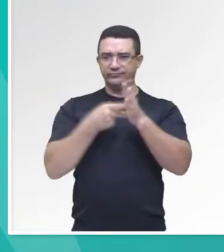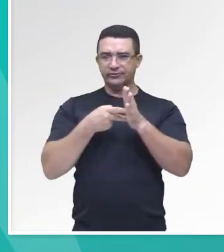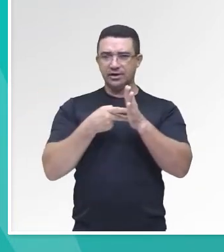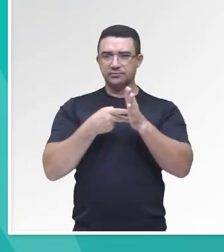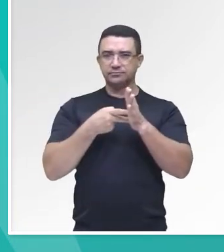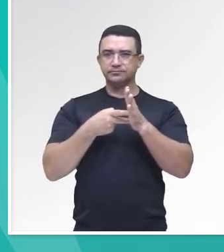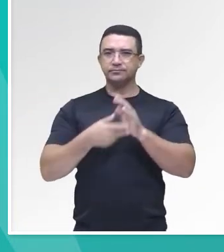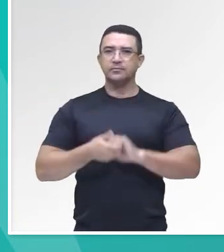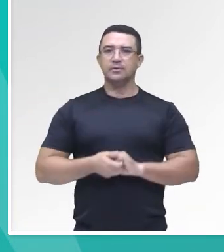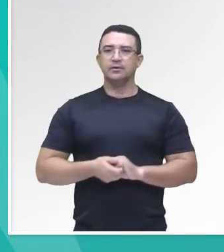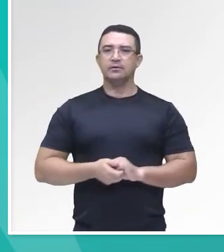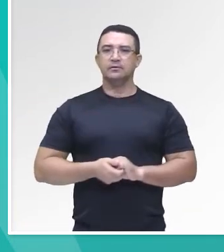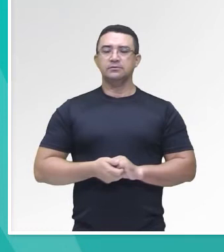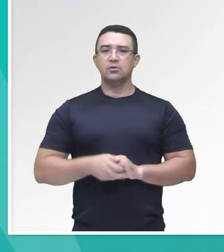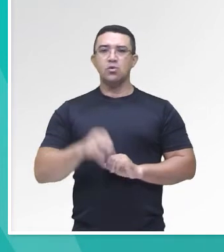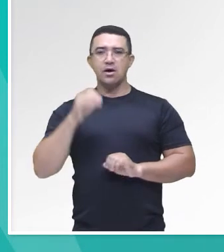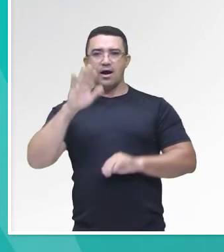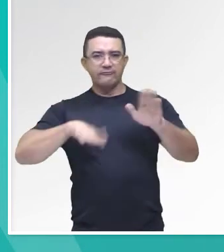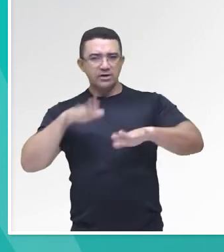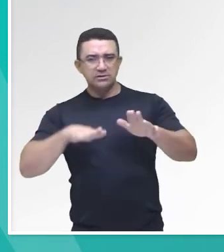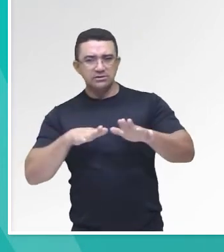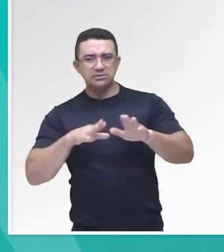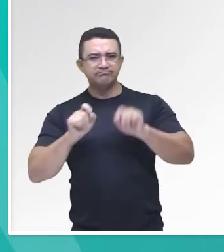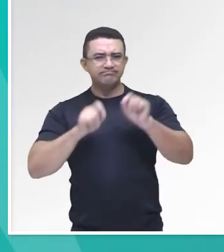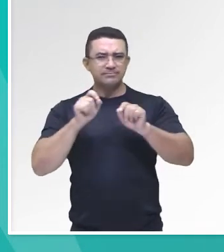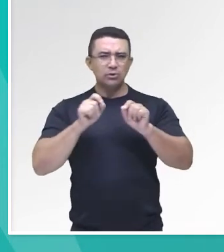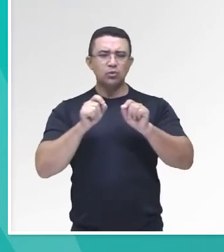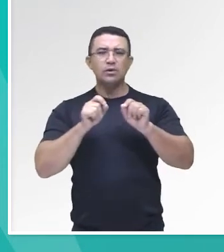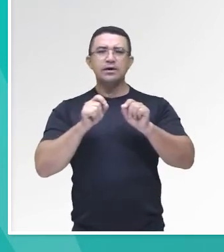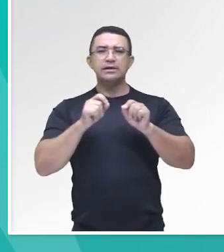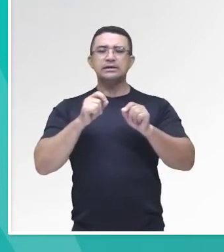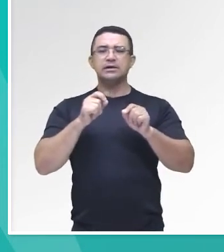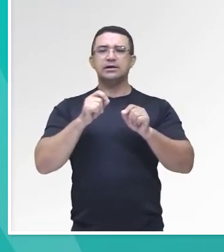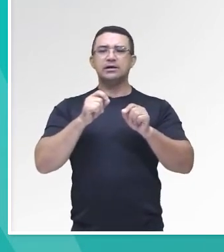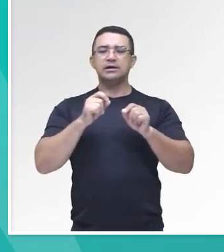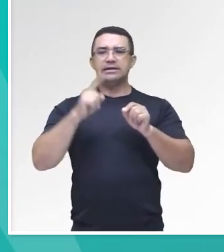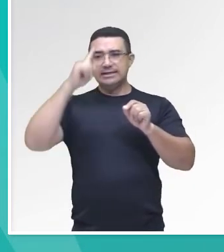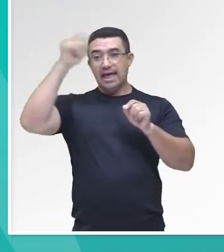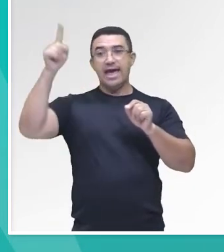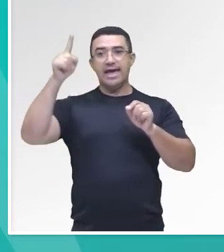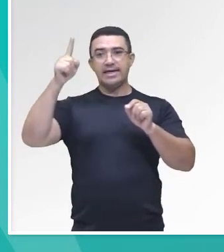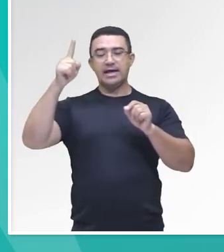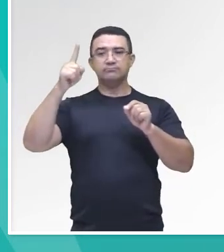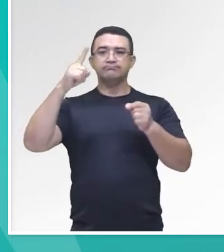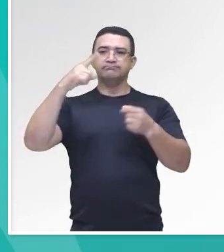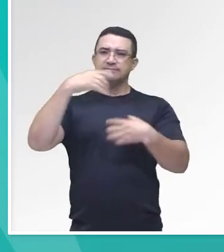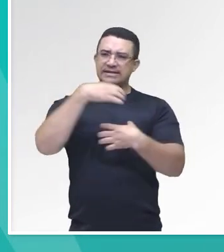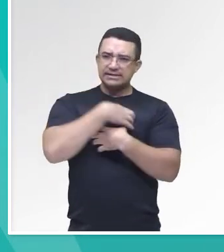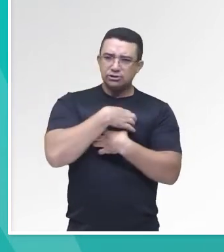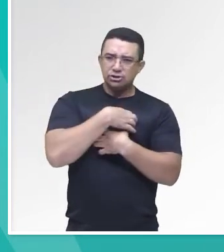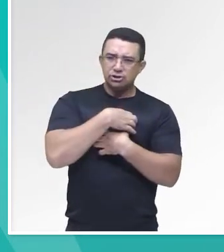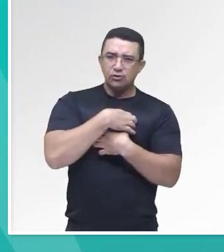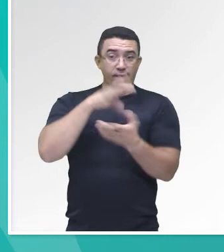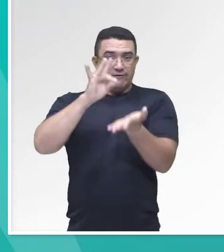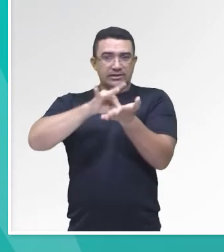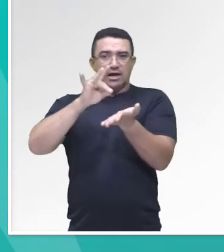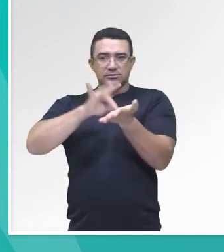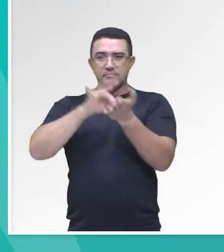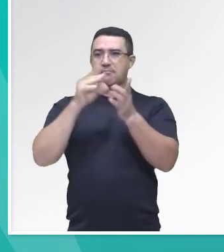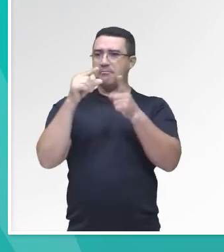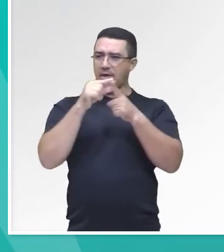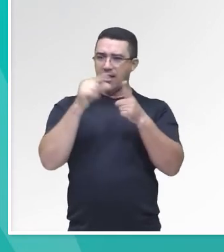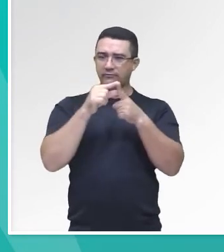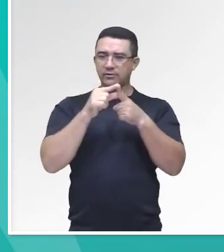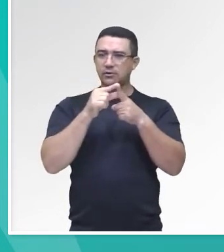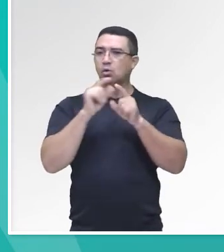quando se refere a sentidos, associações e ideias, né, que vão além do sentido original da palavra, ampliando